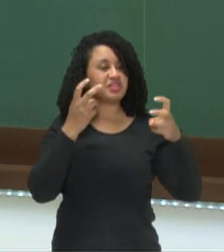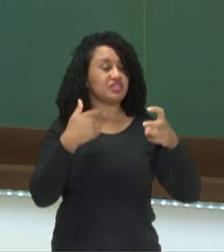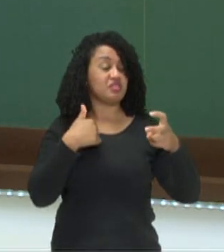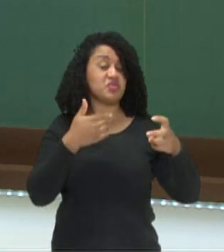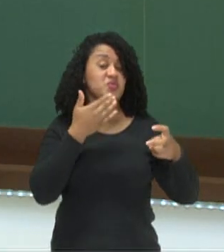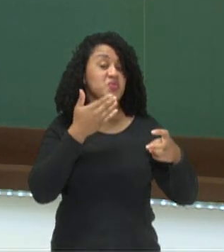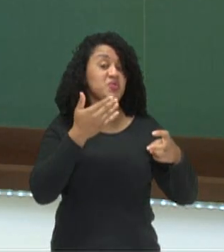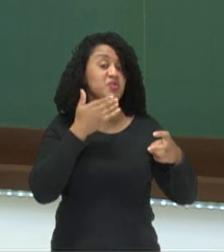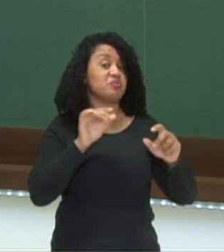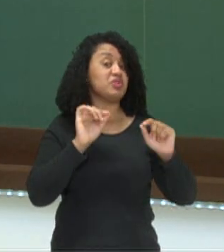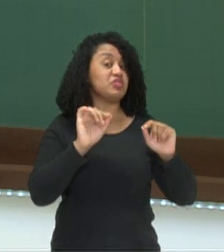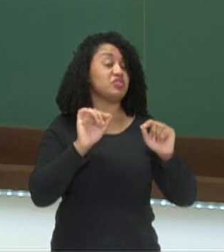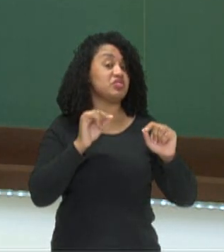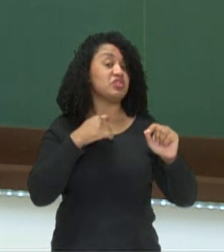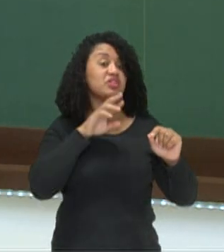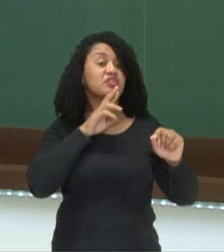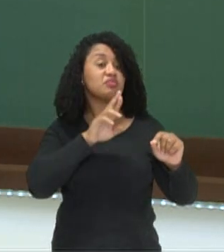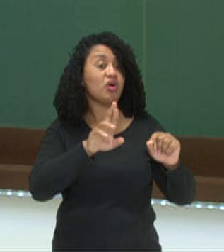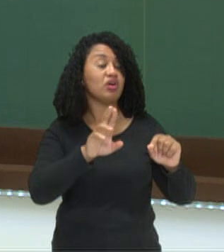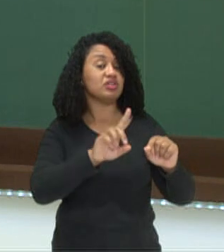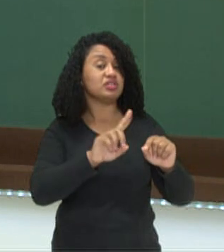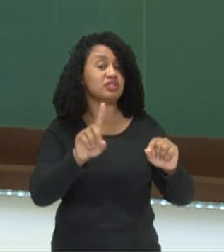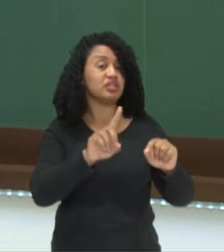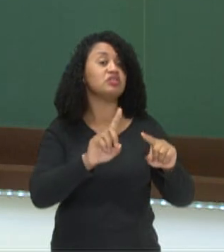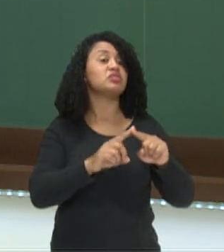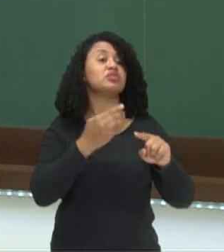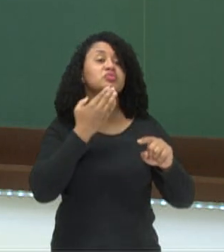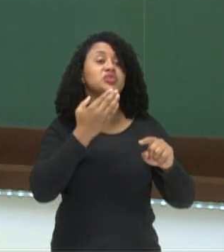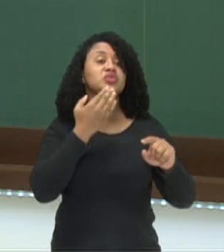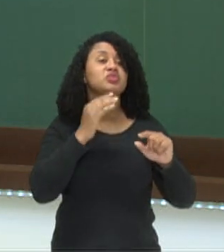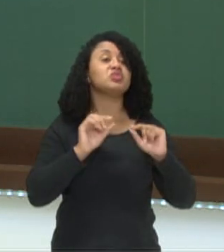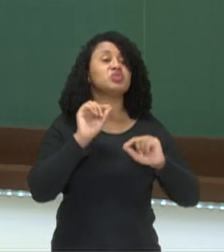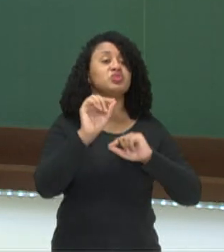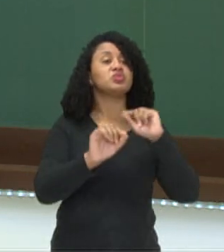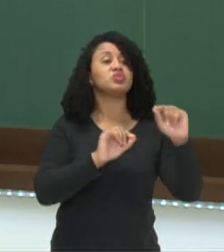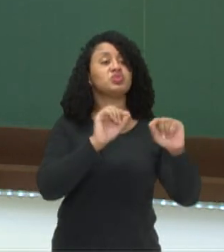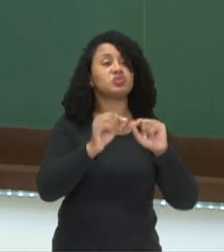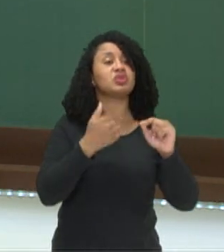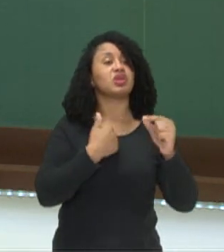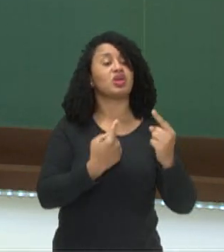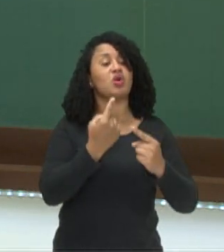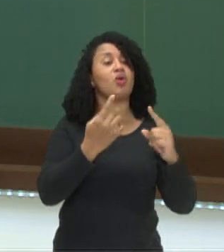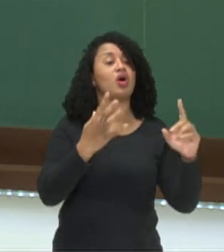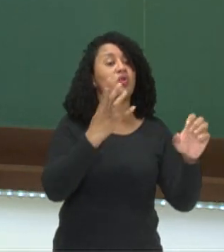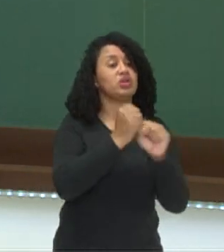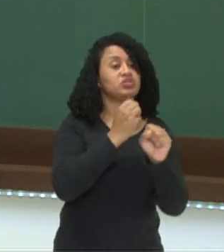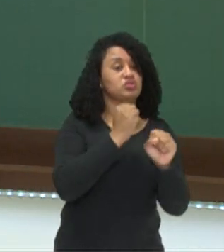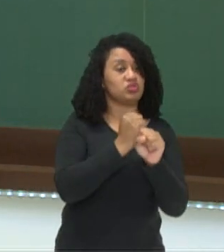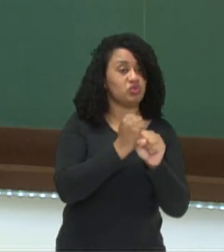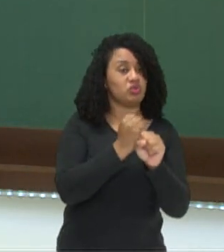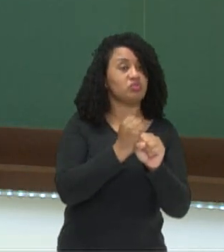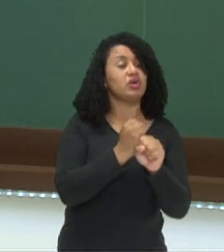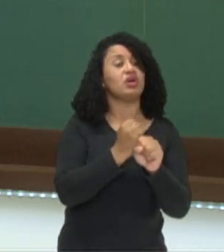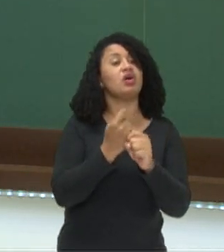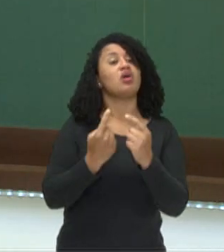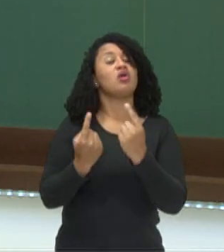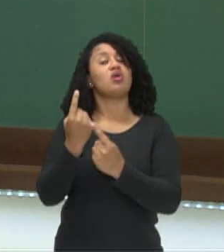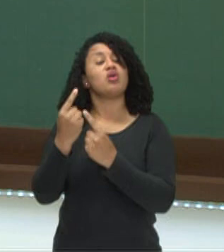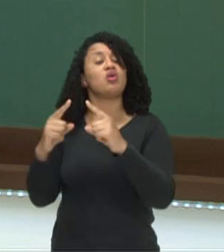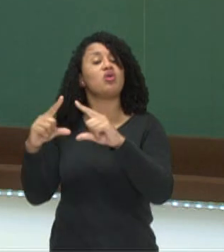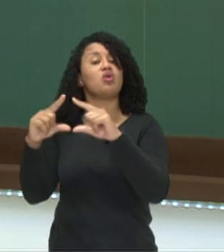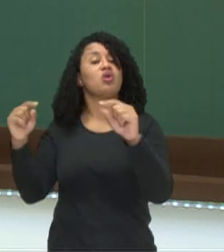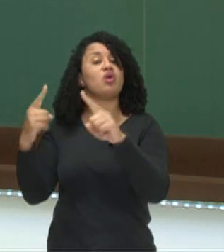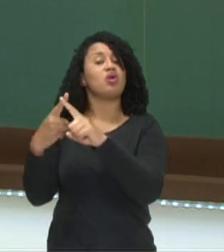estou pedindo a solução às raízes. Eu estou apenas pedindo qual deve ser a soma e